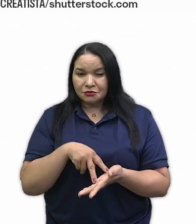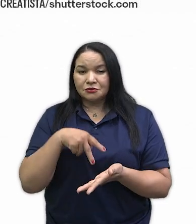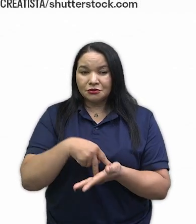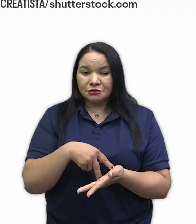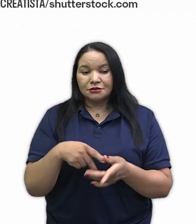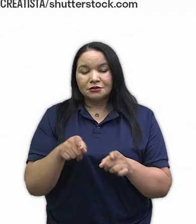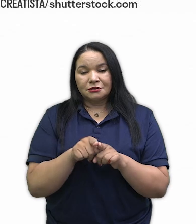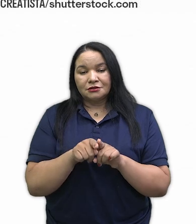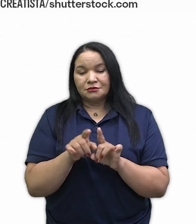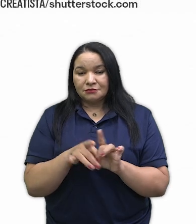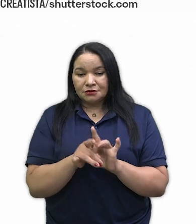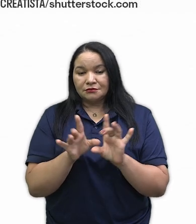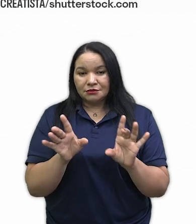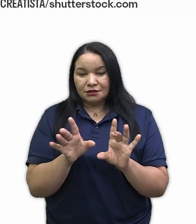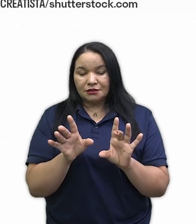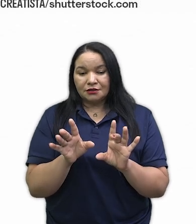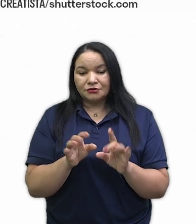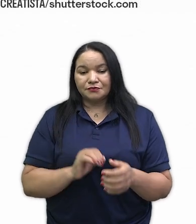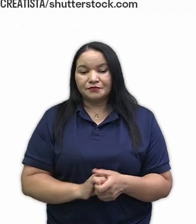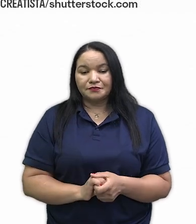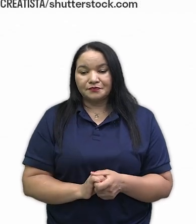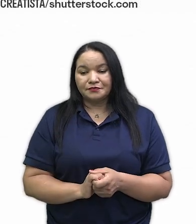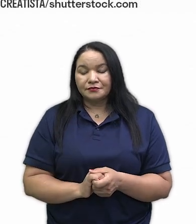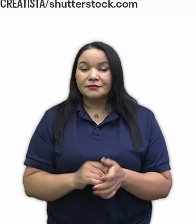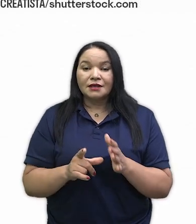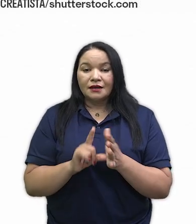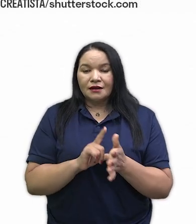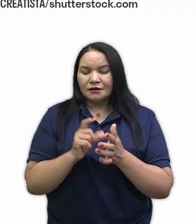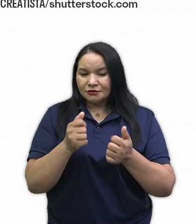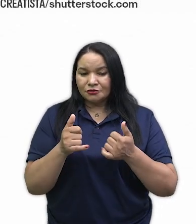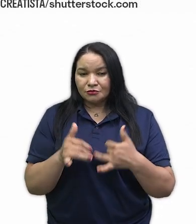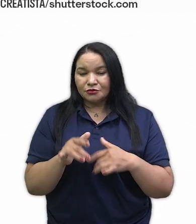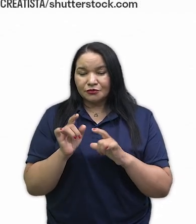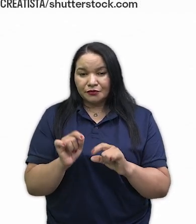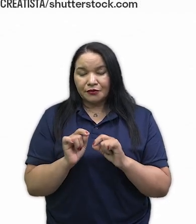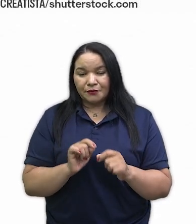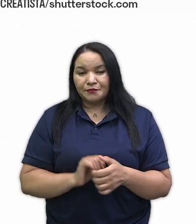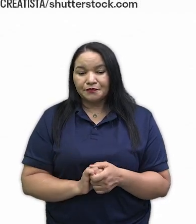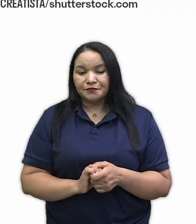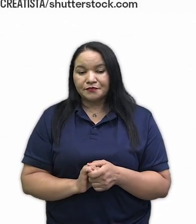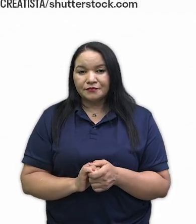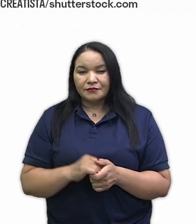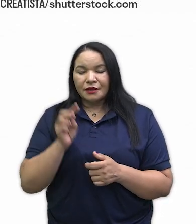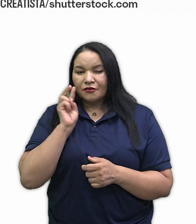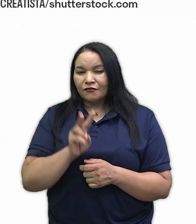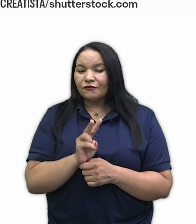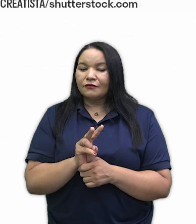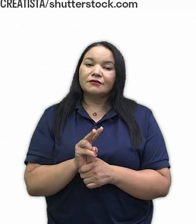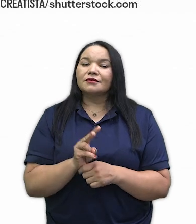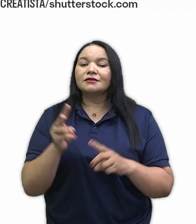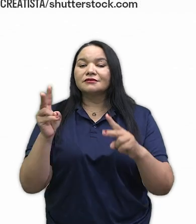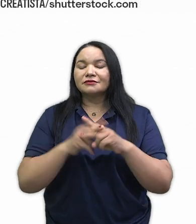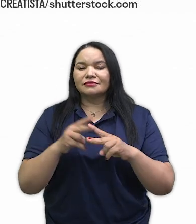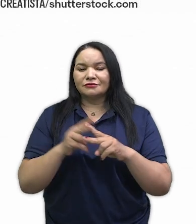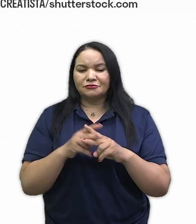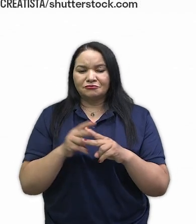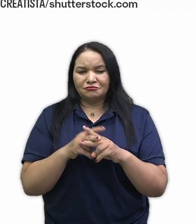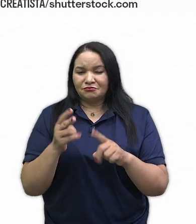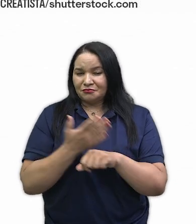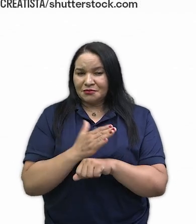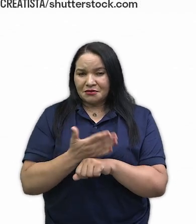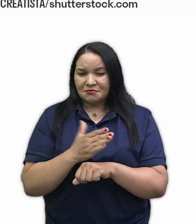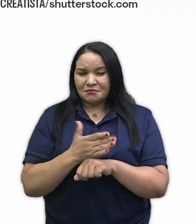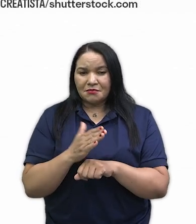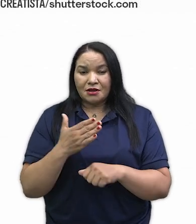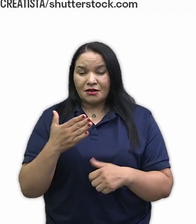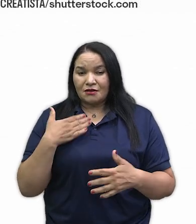e liberdade. Então, como eu falei anteriormente, quando a gente olha para uma luta, como uma prática corporal de luta,